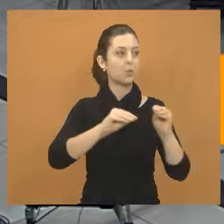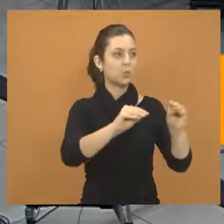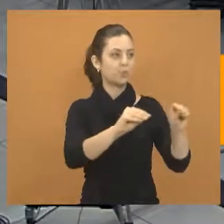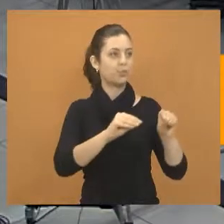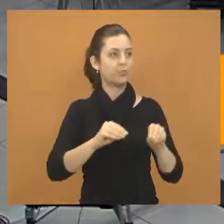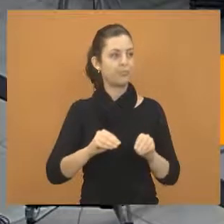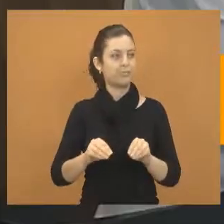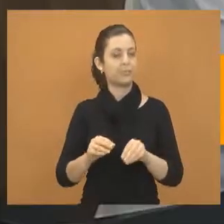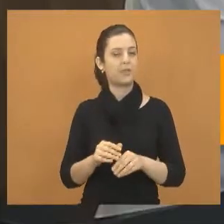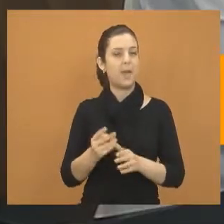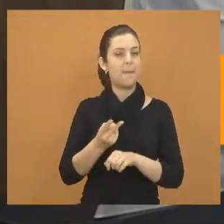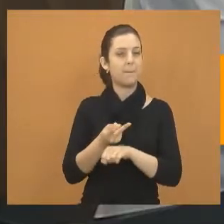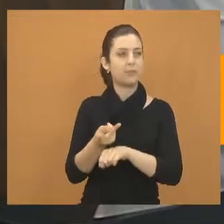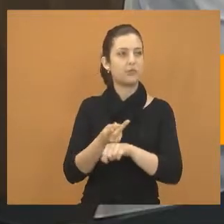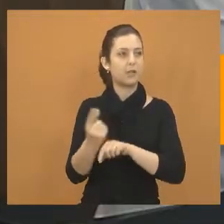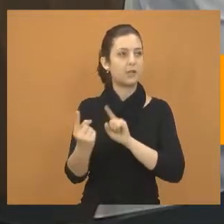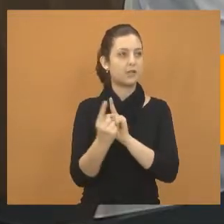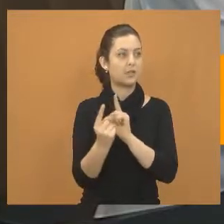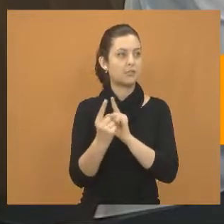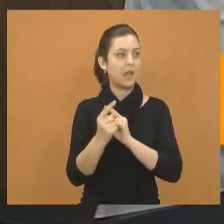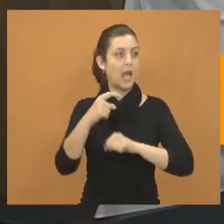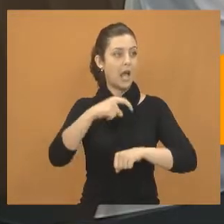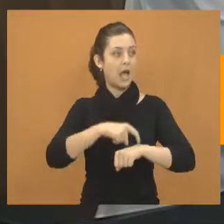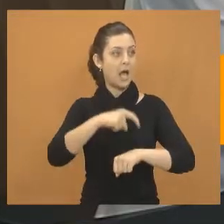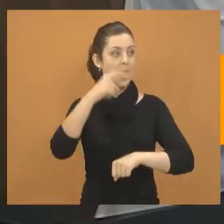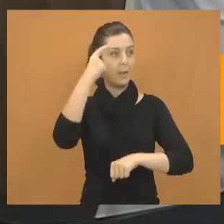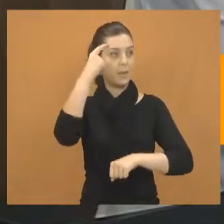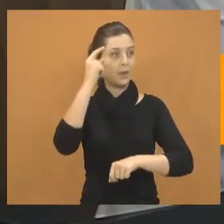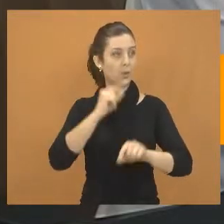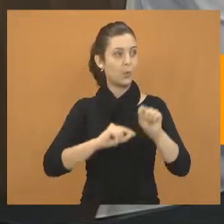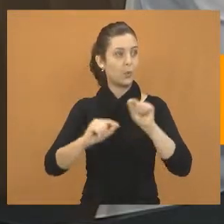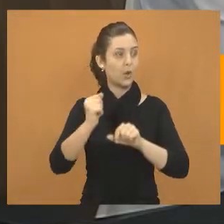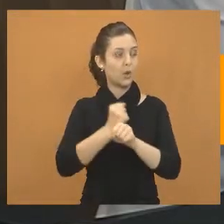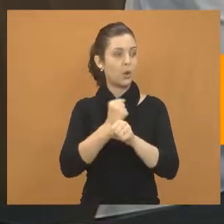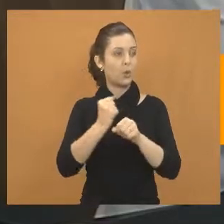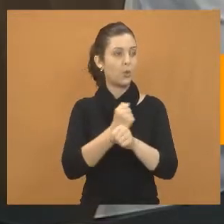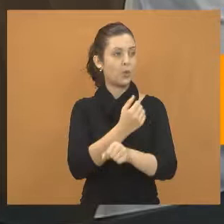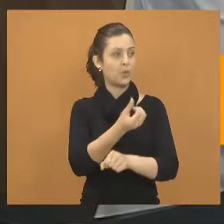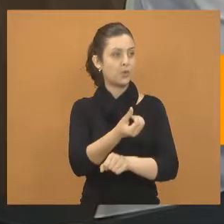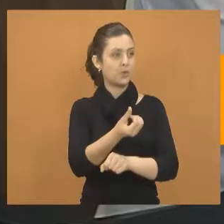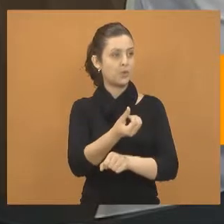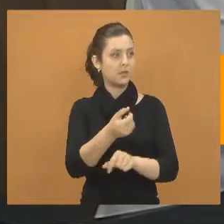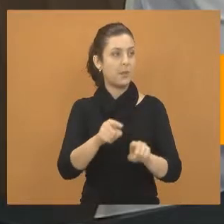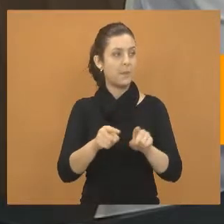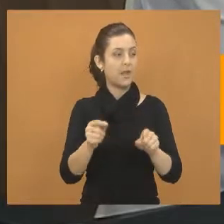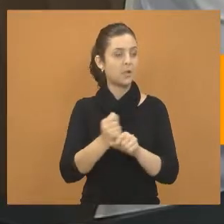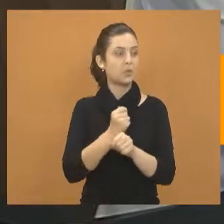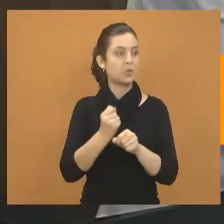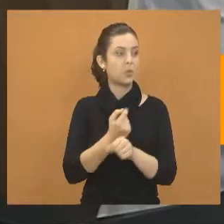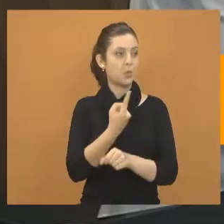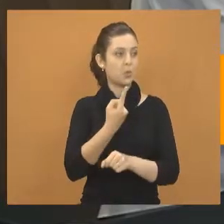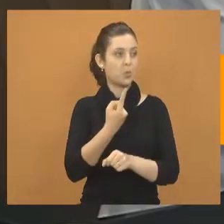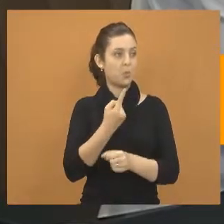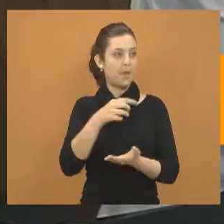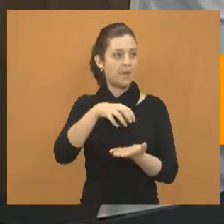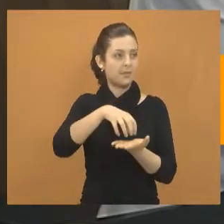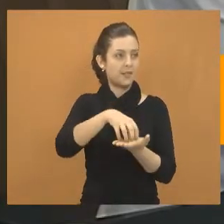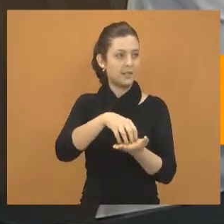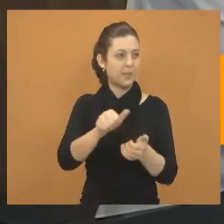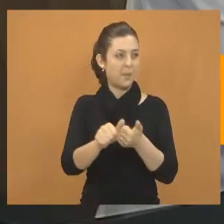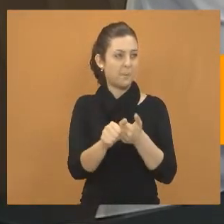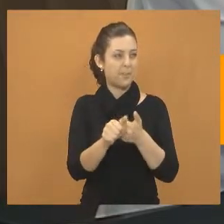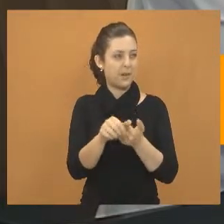bairros. Talvez chegou o momento da gente pensar, se não dá para construir 6, mas que a gente construísse uma mais